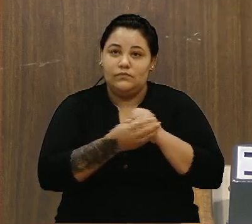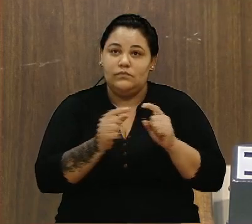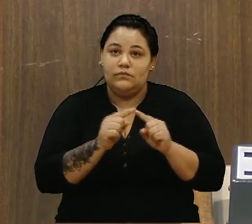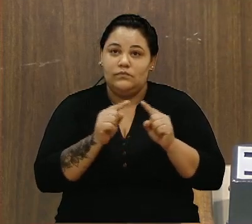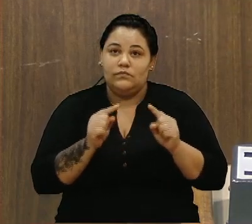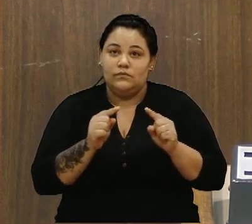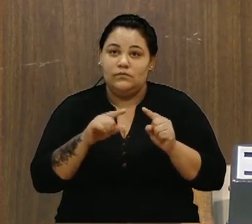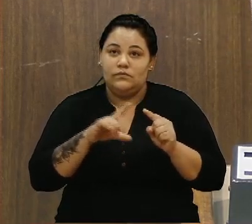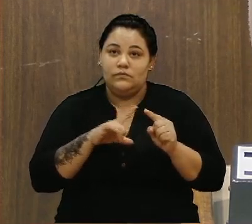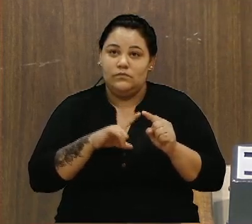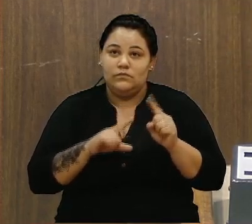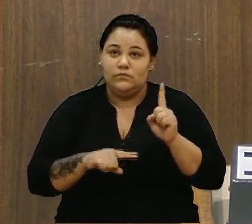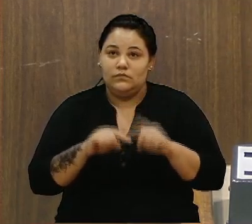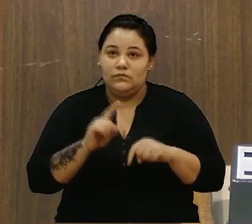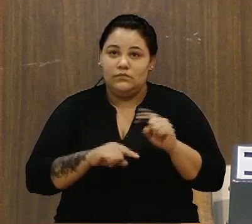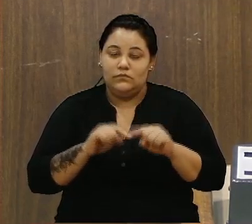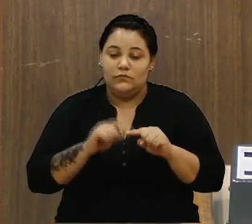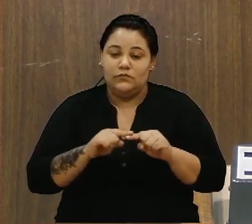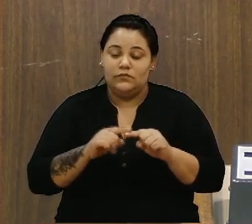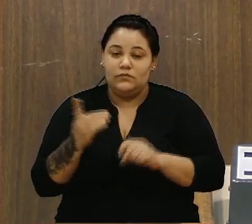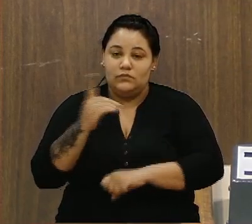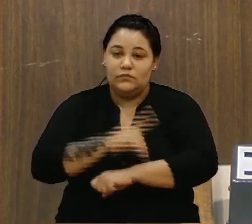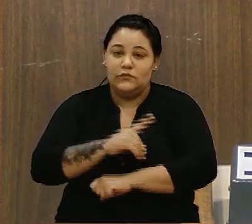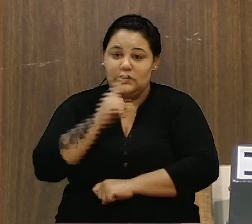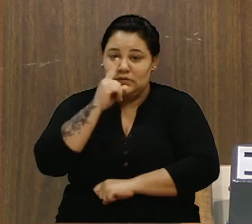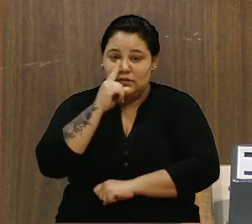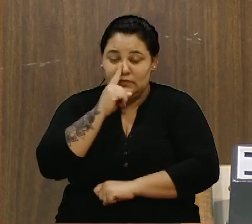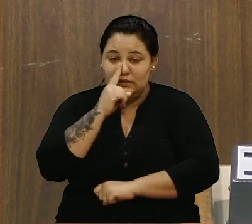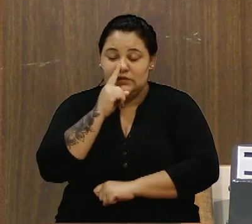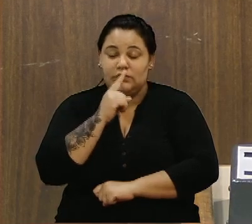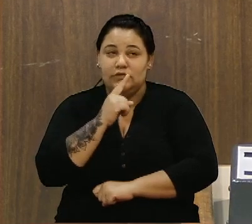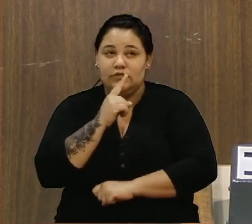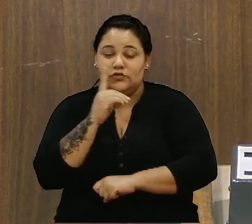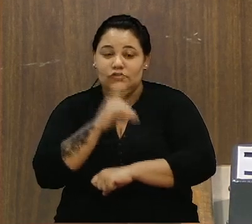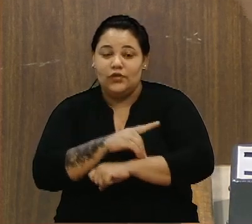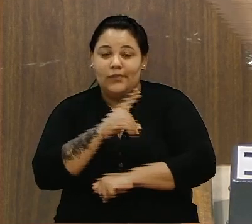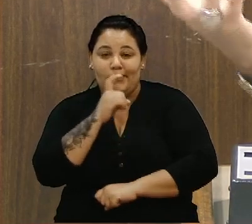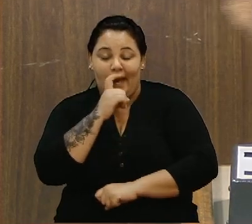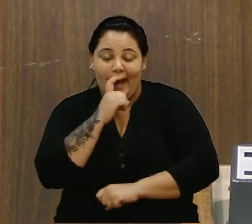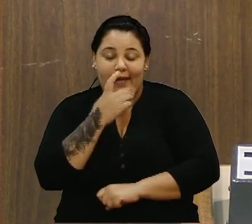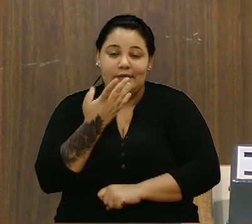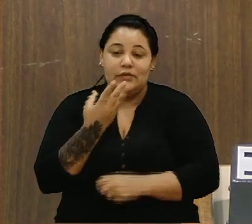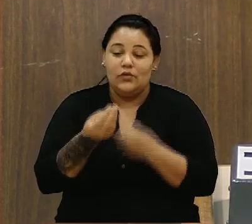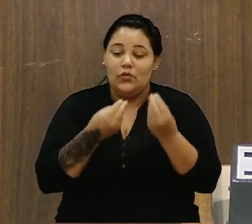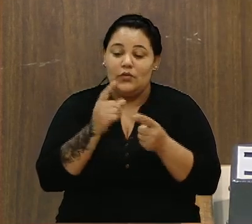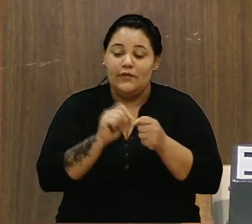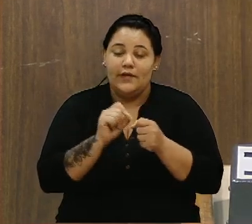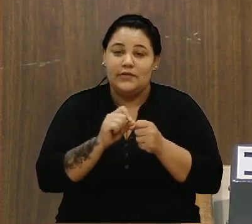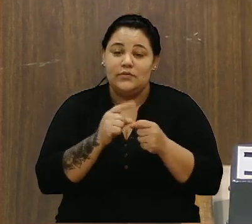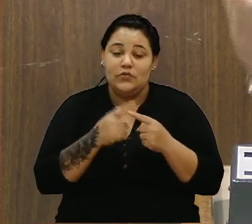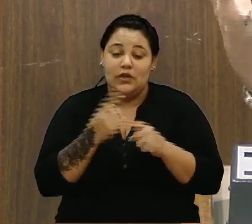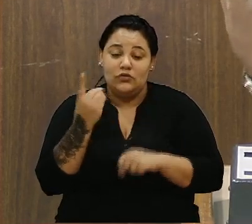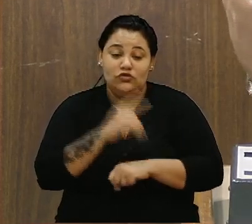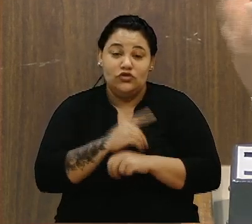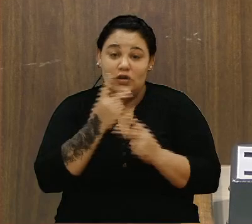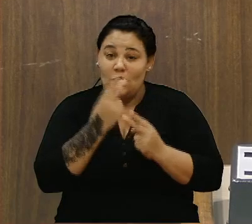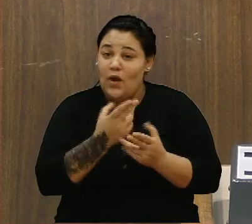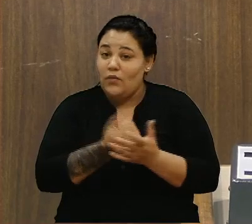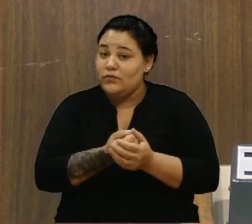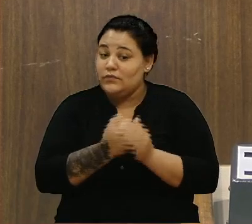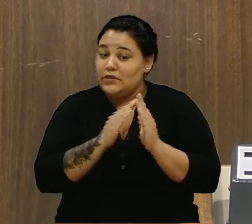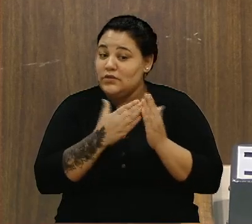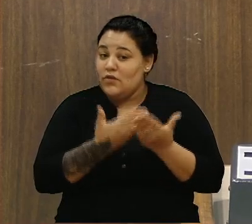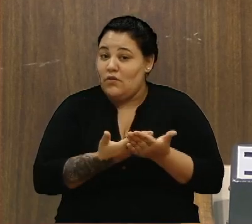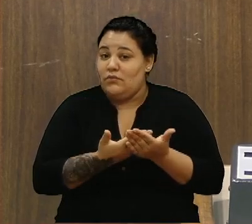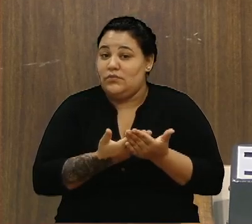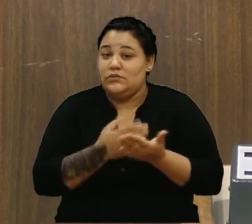as atividades do Dia das Mães, Dia dos Pais, como é que a família faz? Porque geralmente é no mesmo dia na escola. E não só isso,